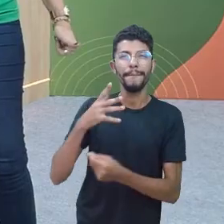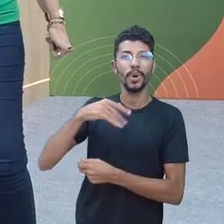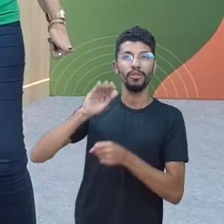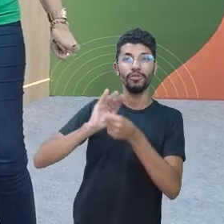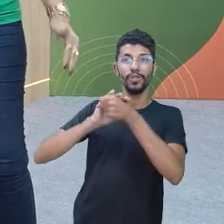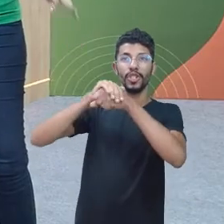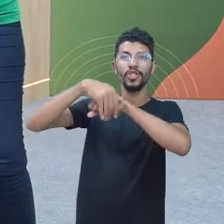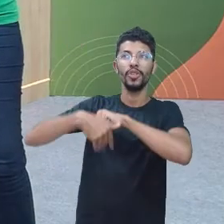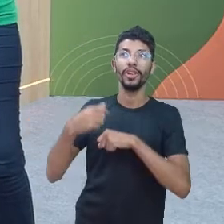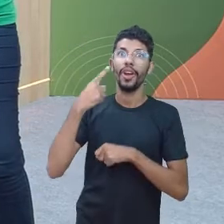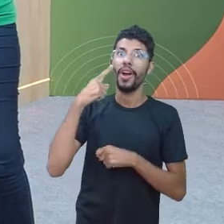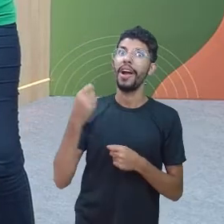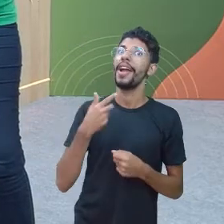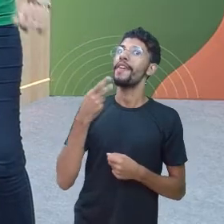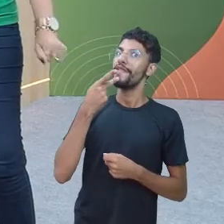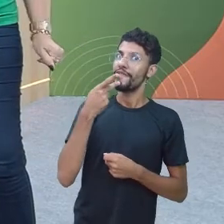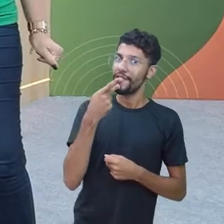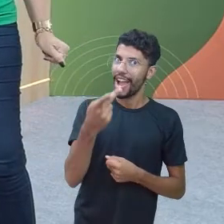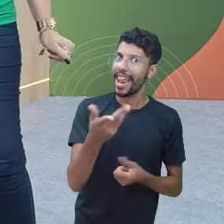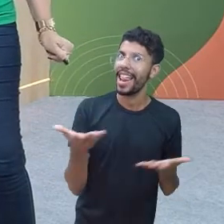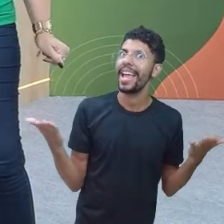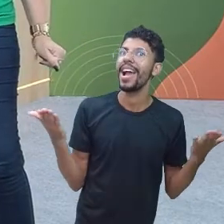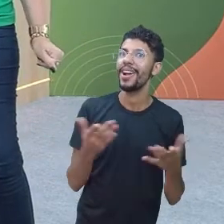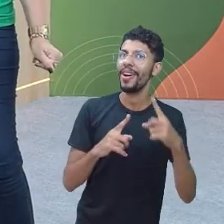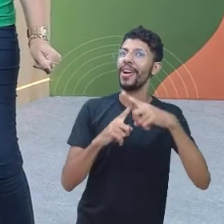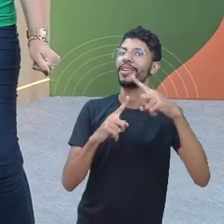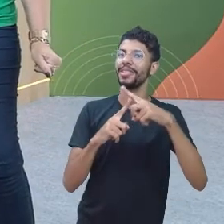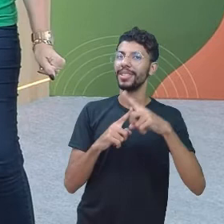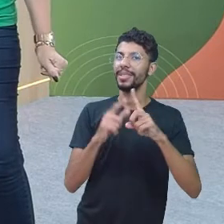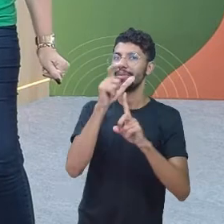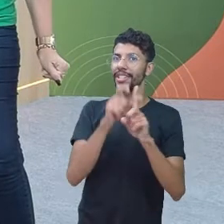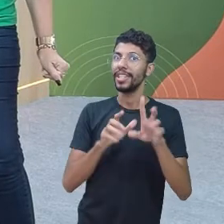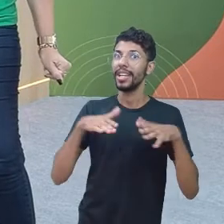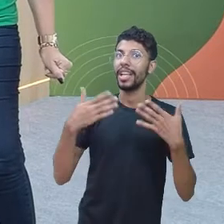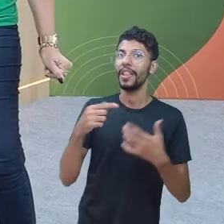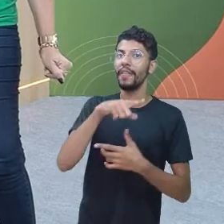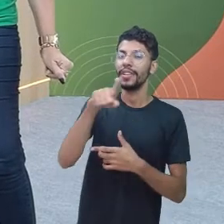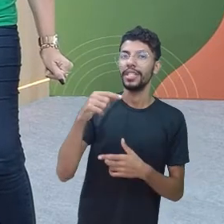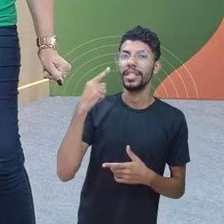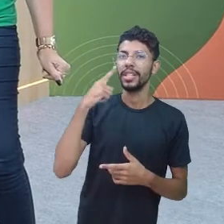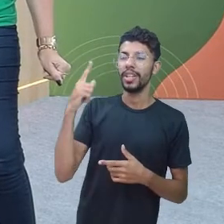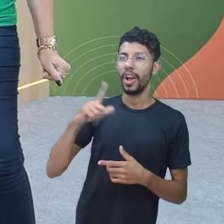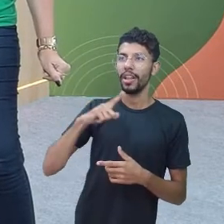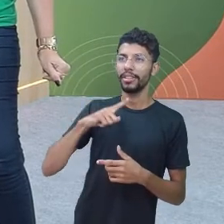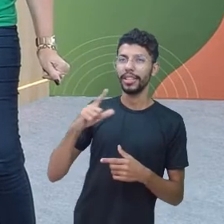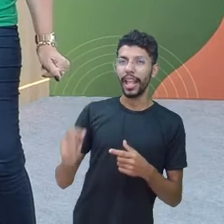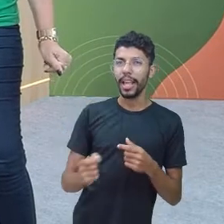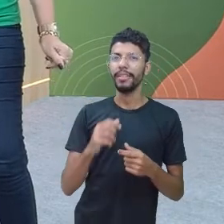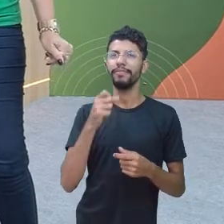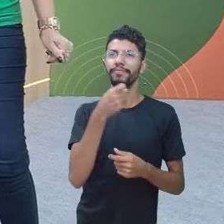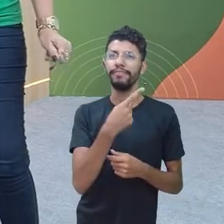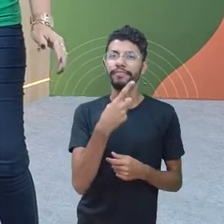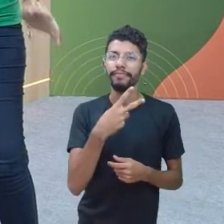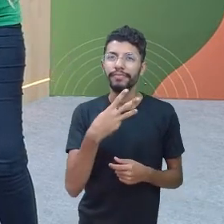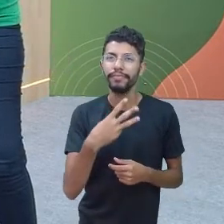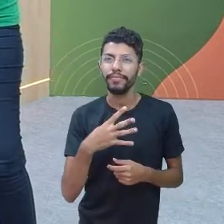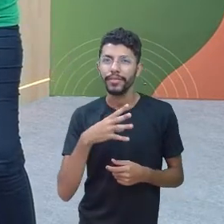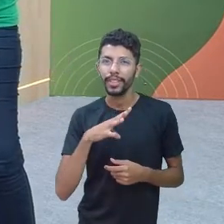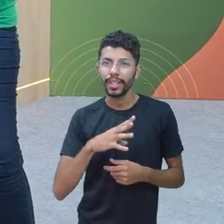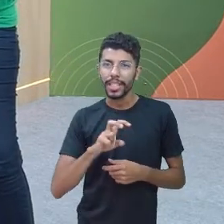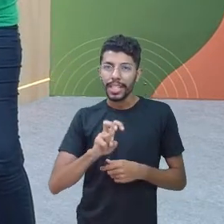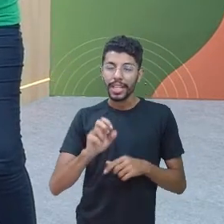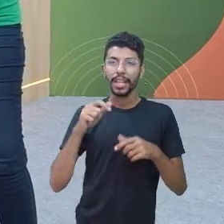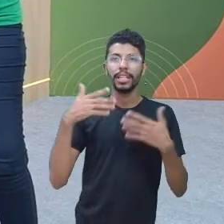foi? Acabei de falar nesse tipo de sujeito. Então, vocês vão lá, ó, tem uns códigozinhos, né? Tem